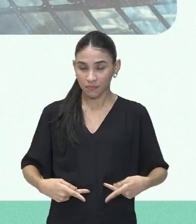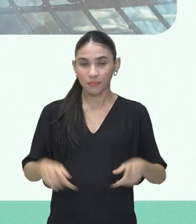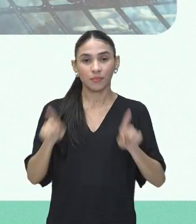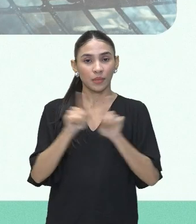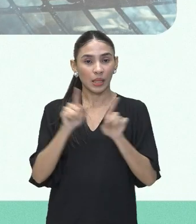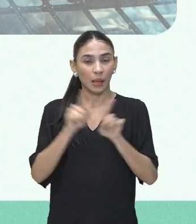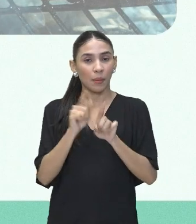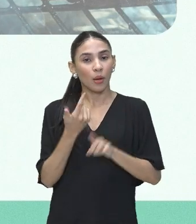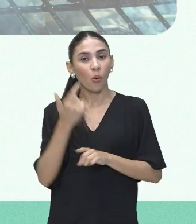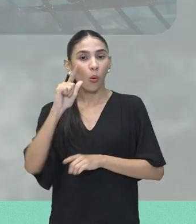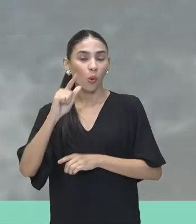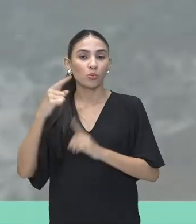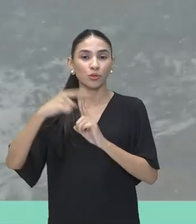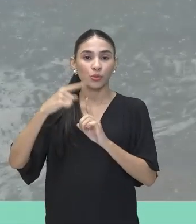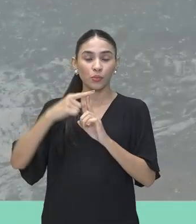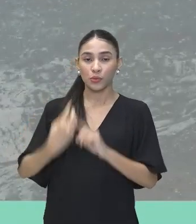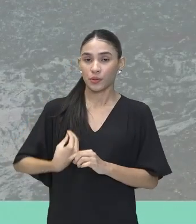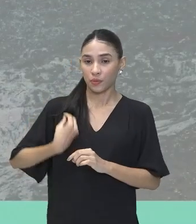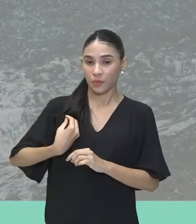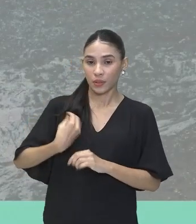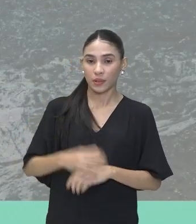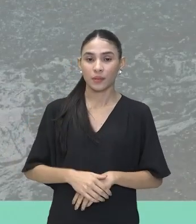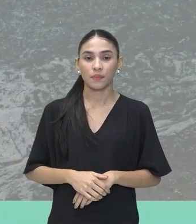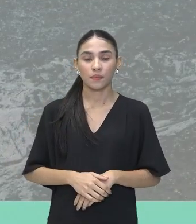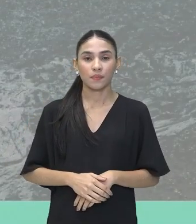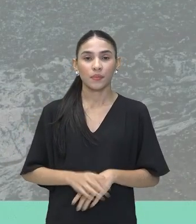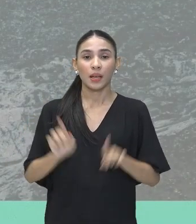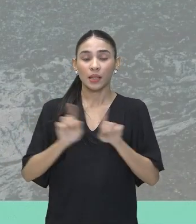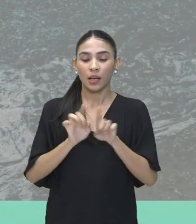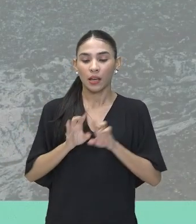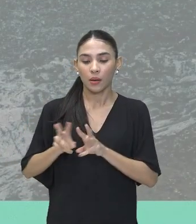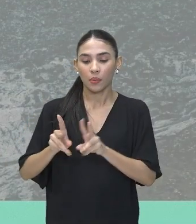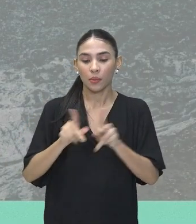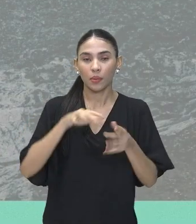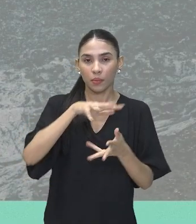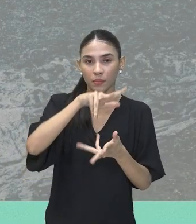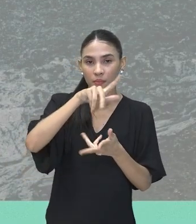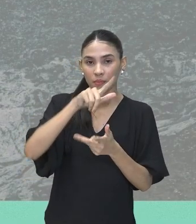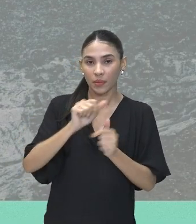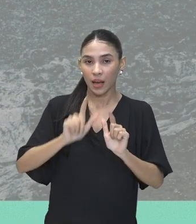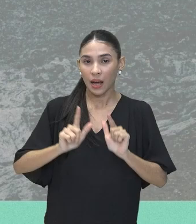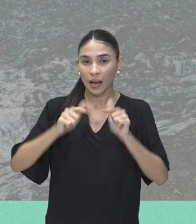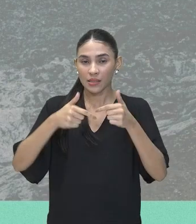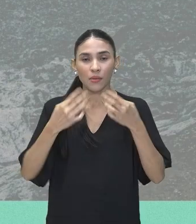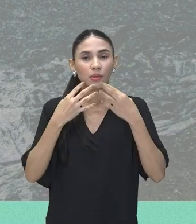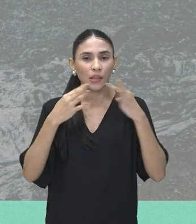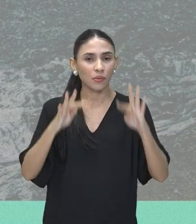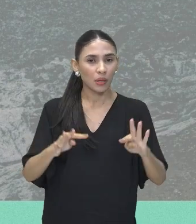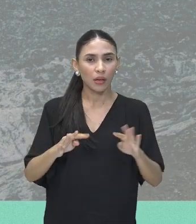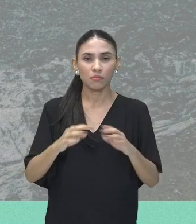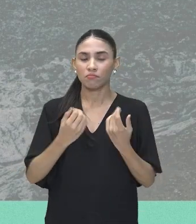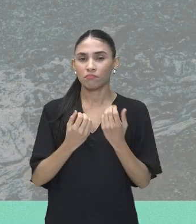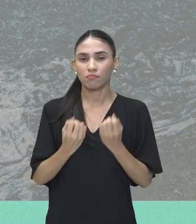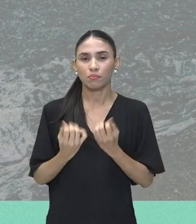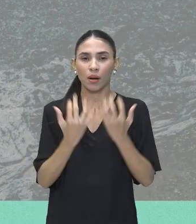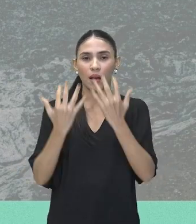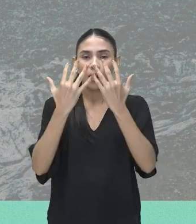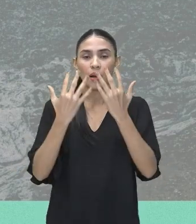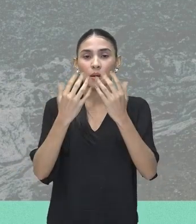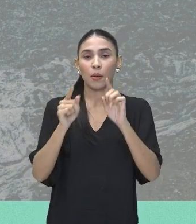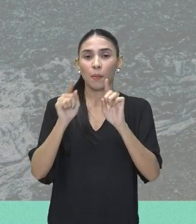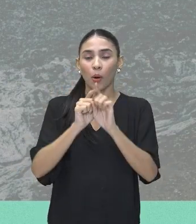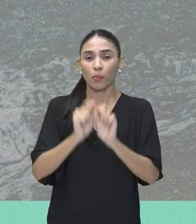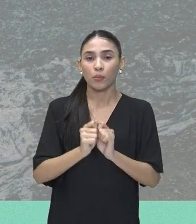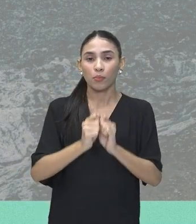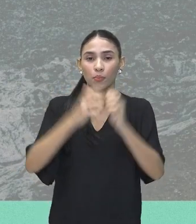outros organismos. São lançados na atmosfera por atividades naturais, como fumaça de erupção vulcânica,